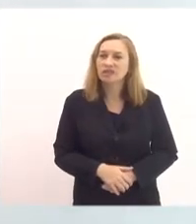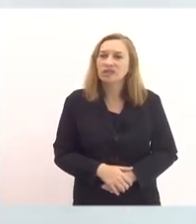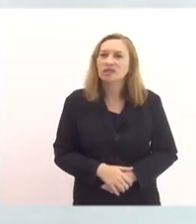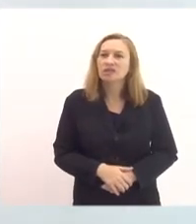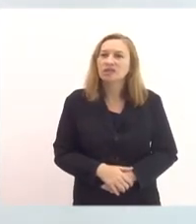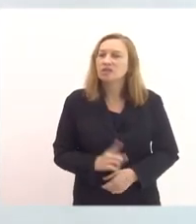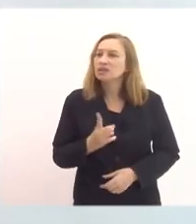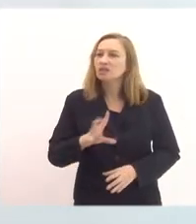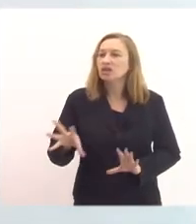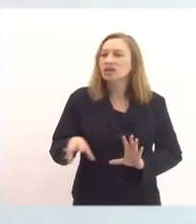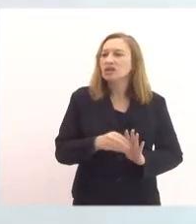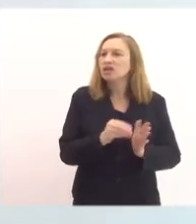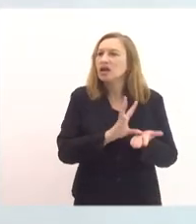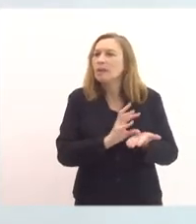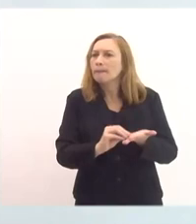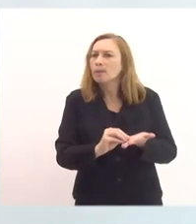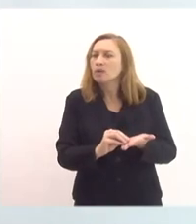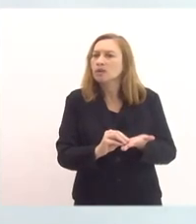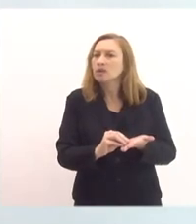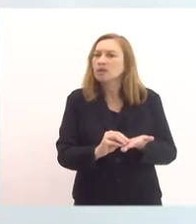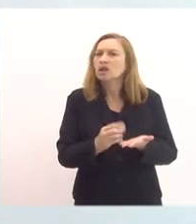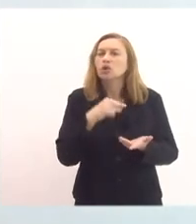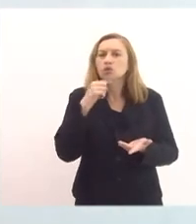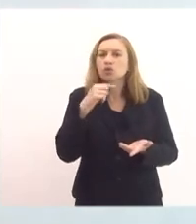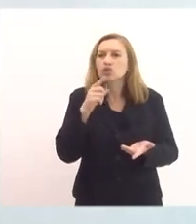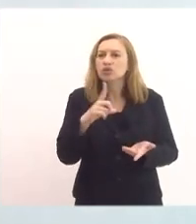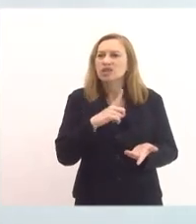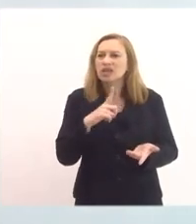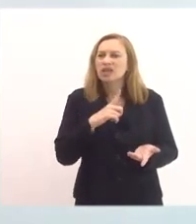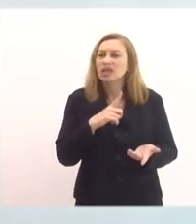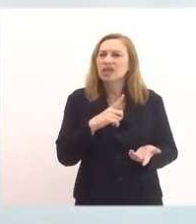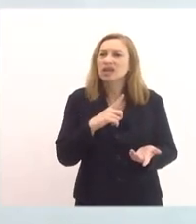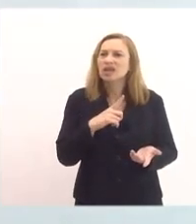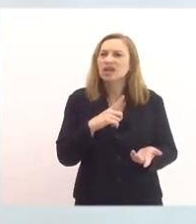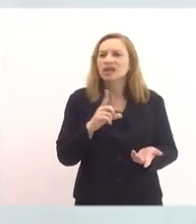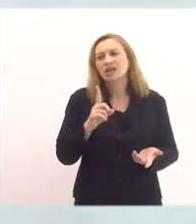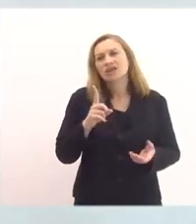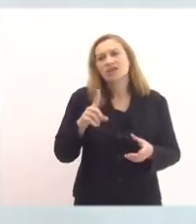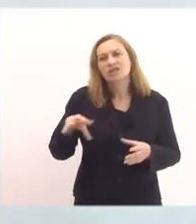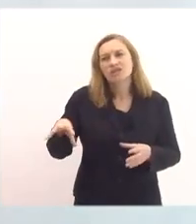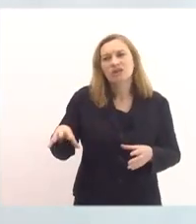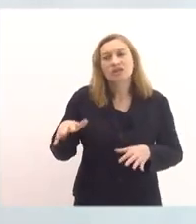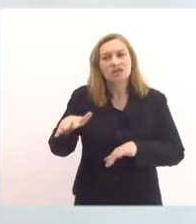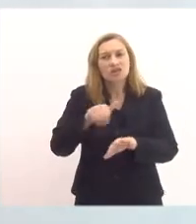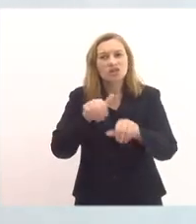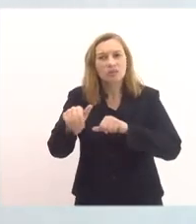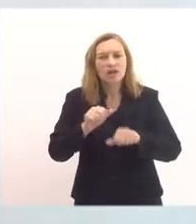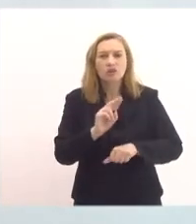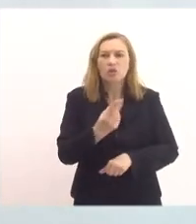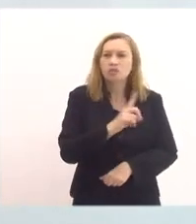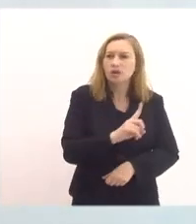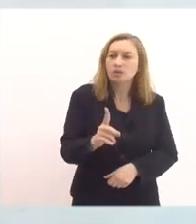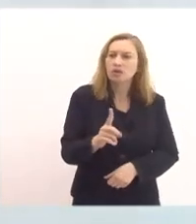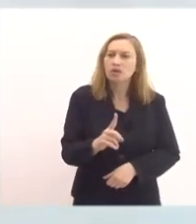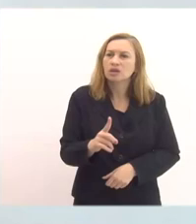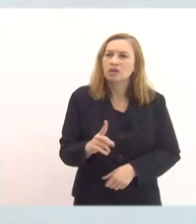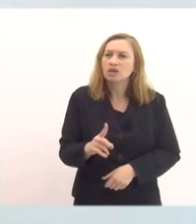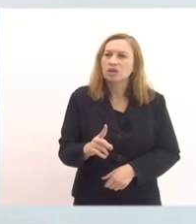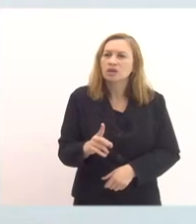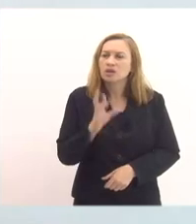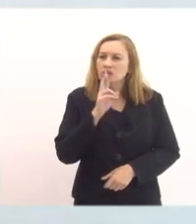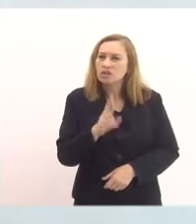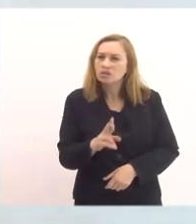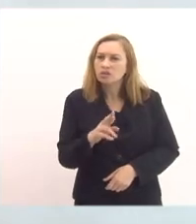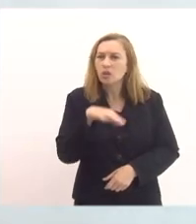não está em pauta, mas a gente está com muita dúvida a respeito se a gente vai ser convocado ou não. A gente pode ser uma